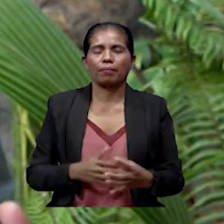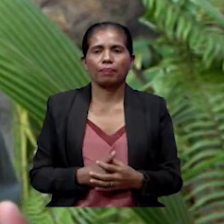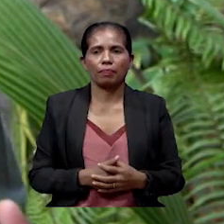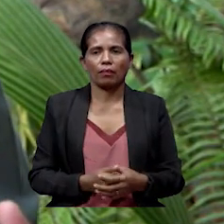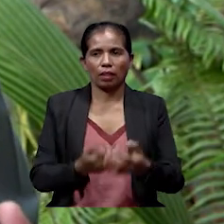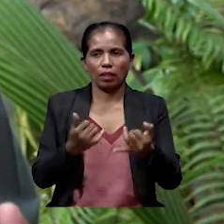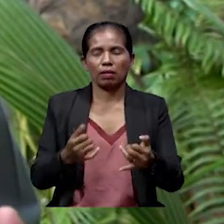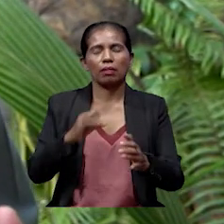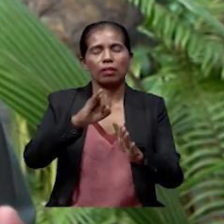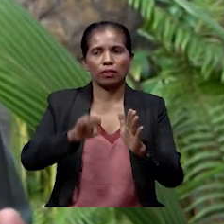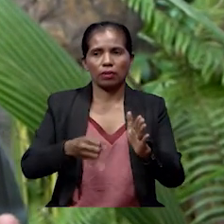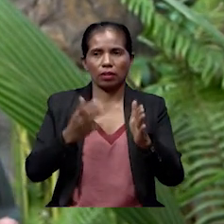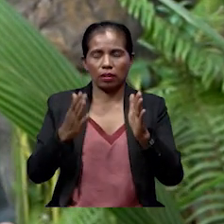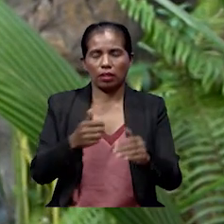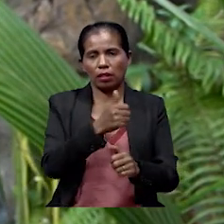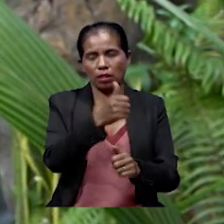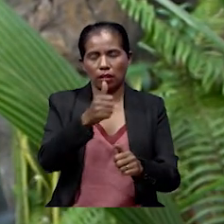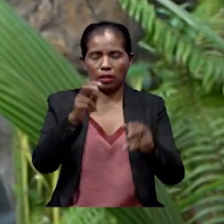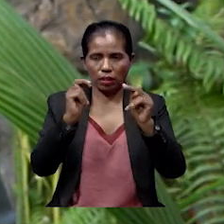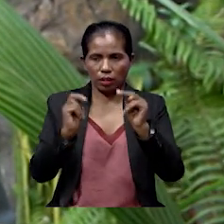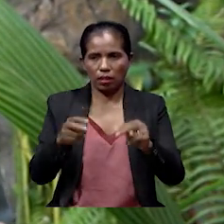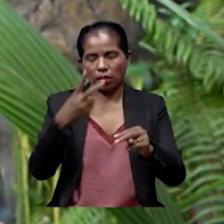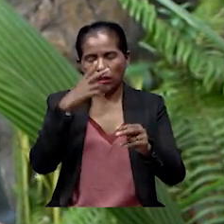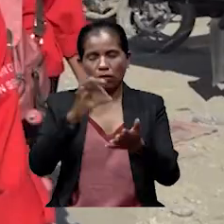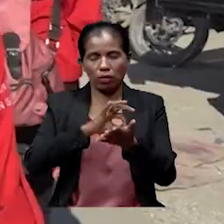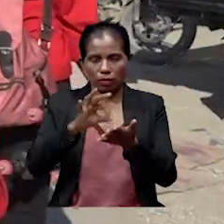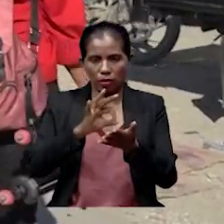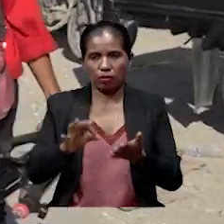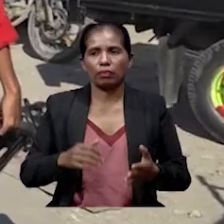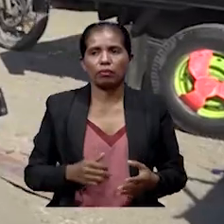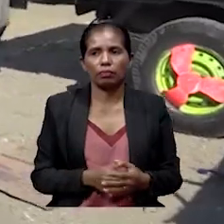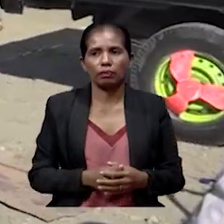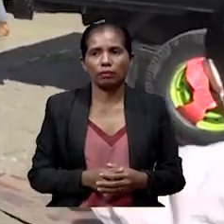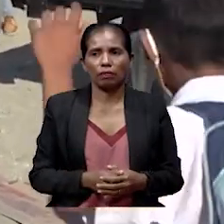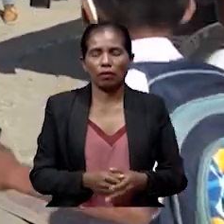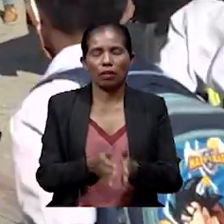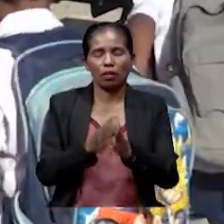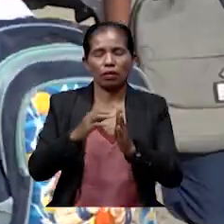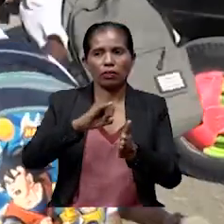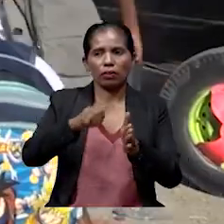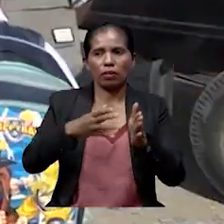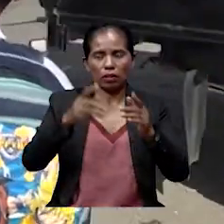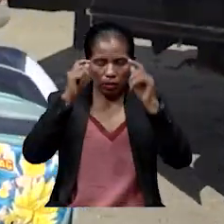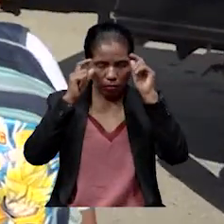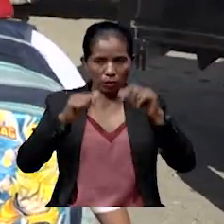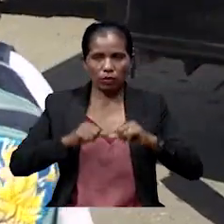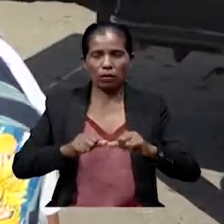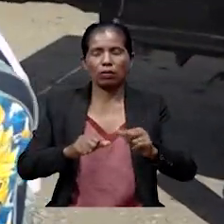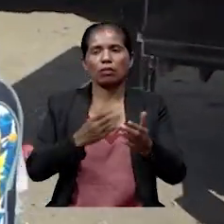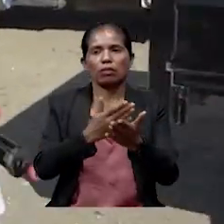nem que jornalista e líder tem que ter minha formação rássica. Horta, o jornalista Timor-Leste, a tu continua a fazer